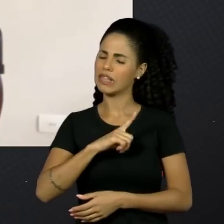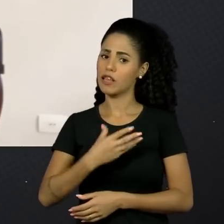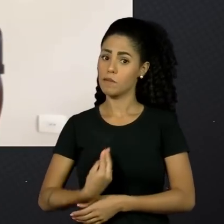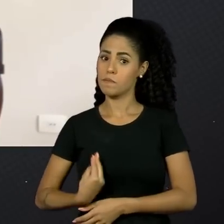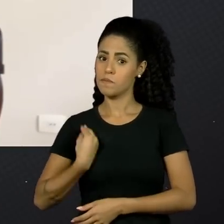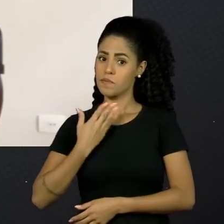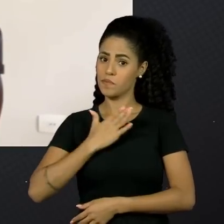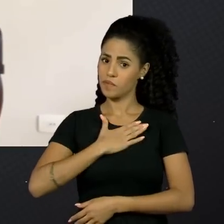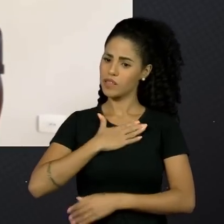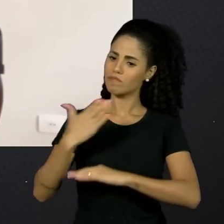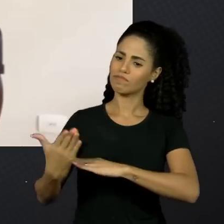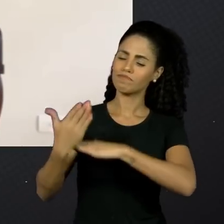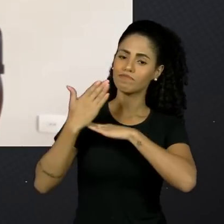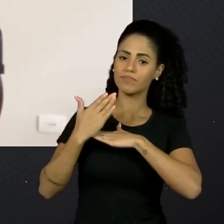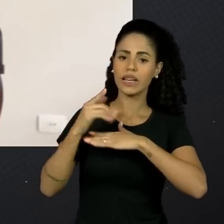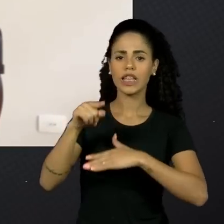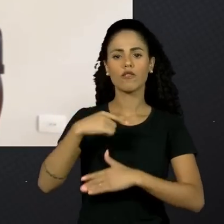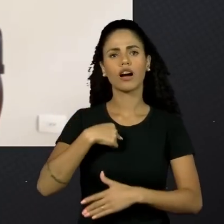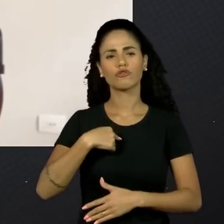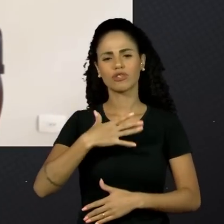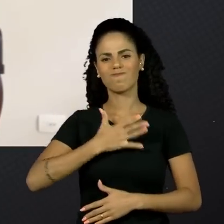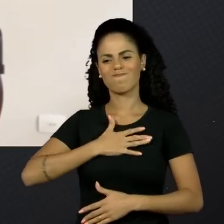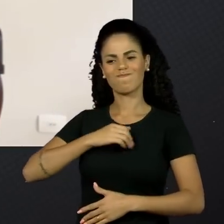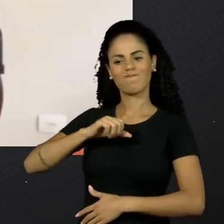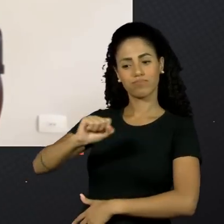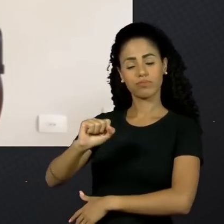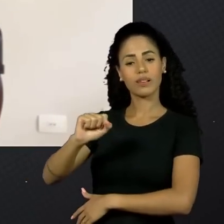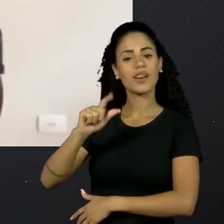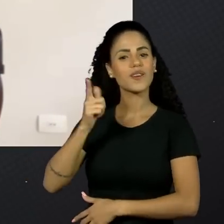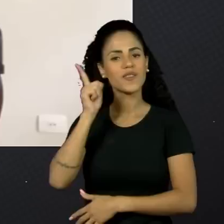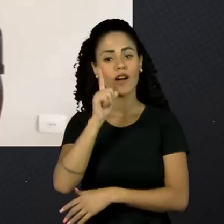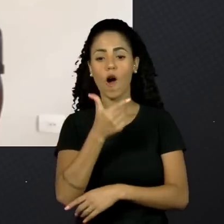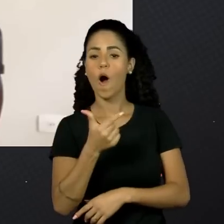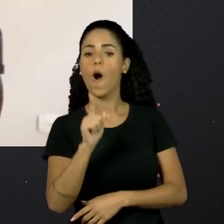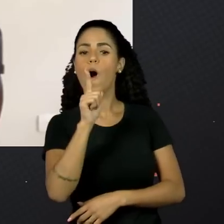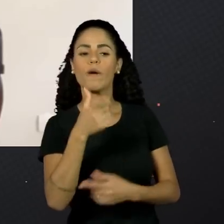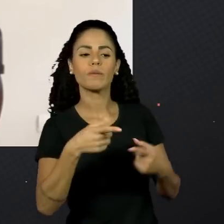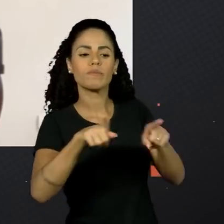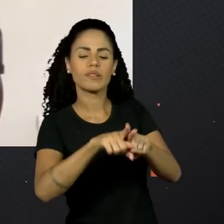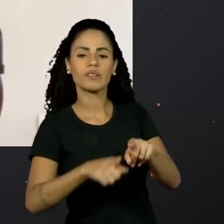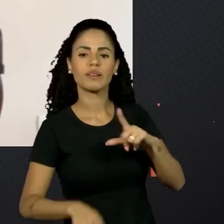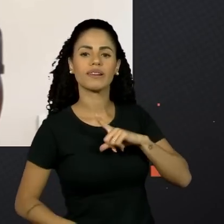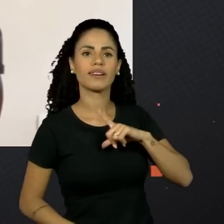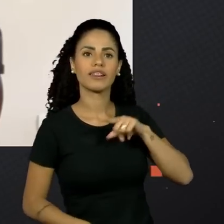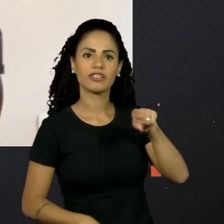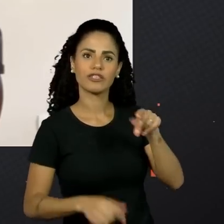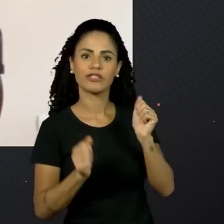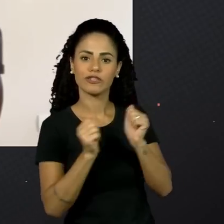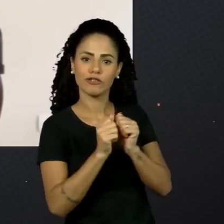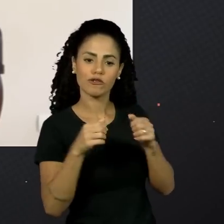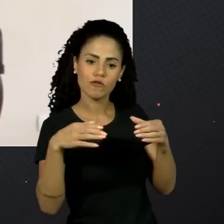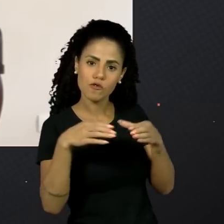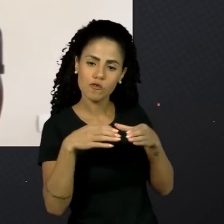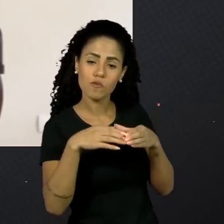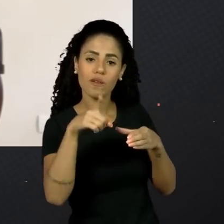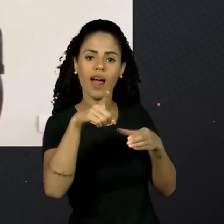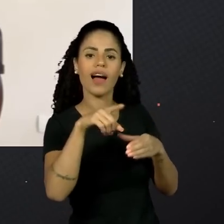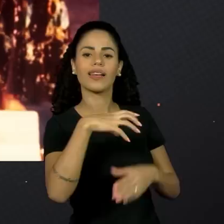vida, e eu acho que esse axé nos levou a uma outra parceria quando nós fizemos com o bando de teatro Lodum, na